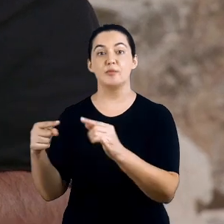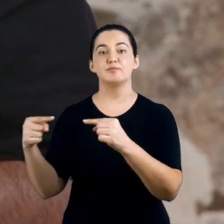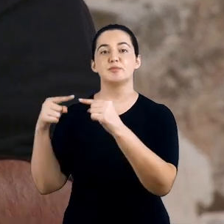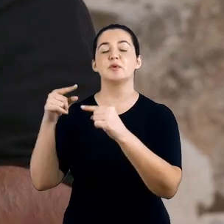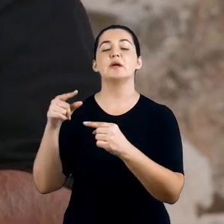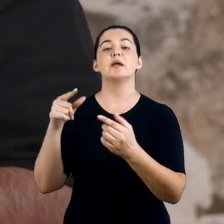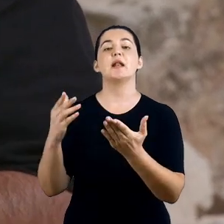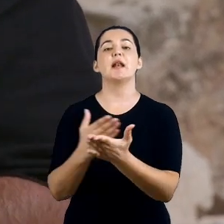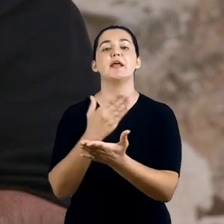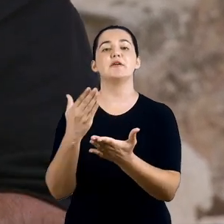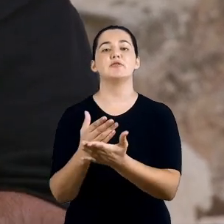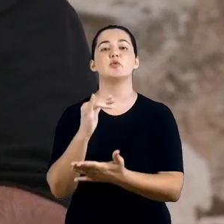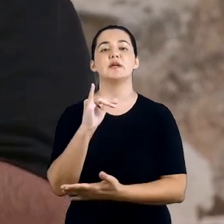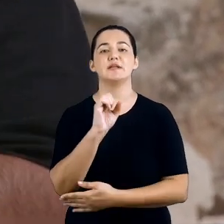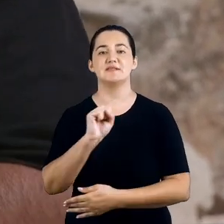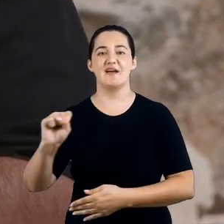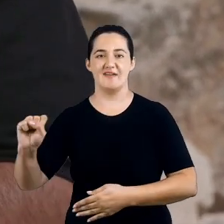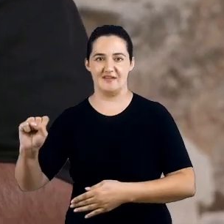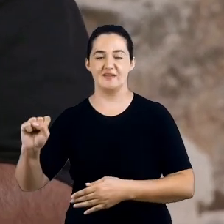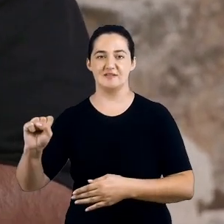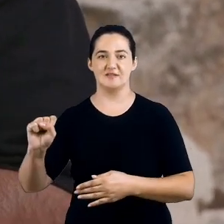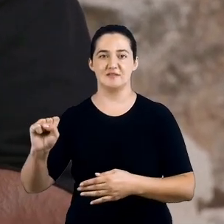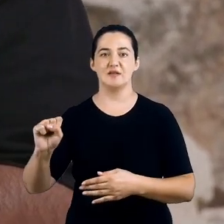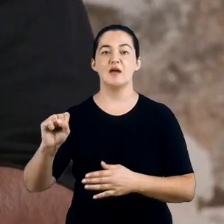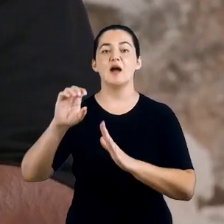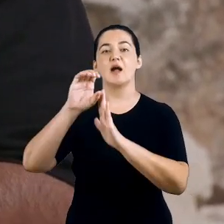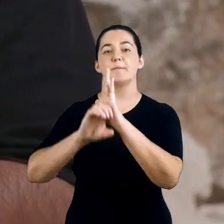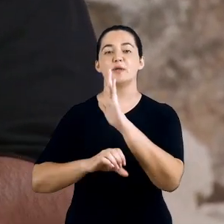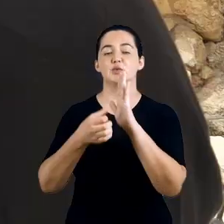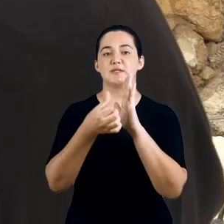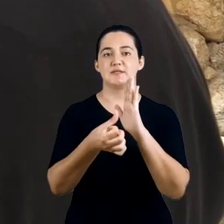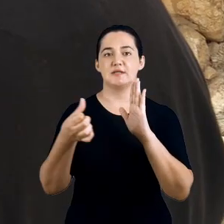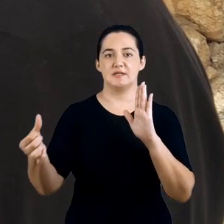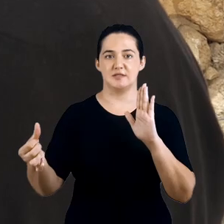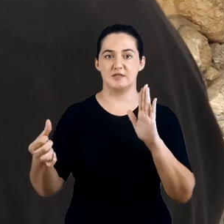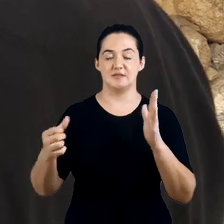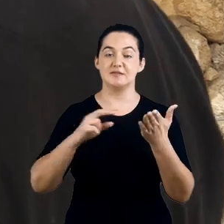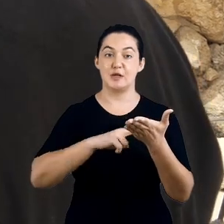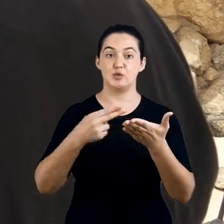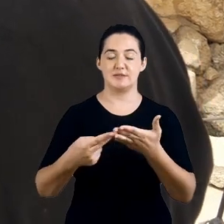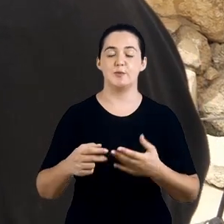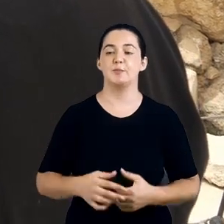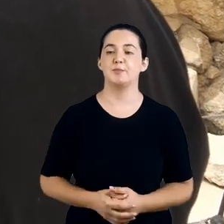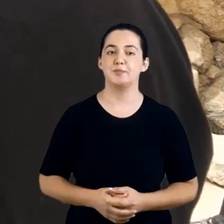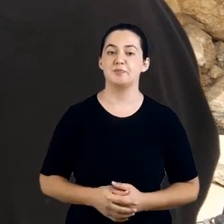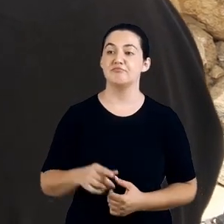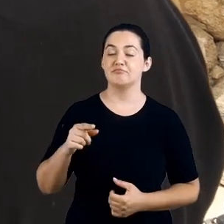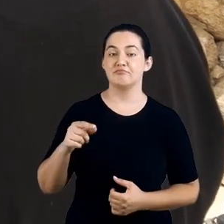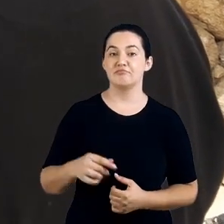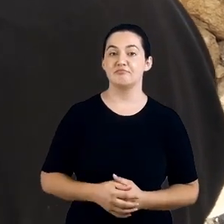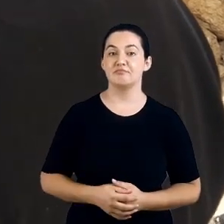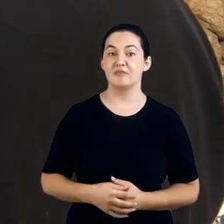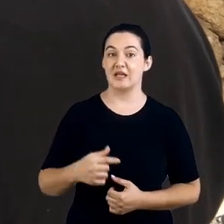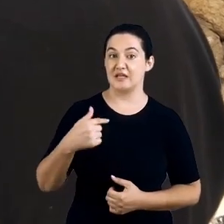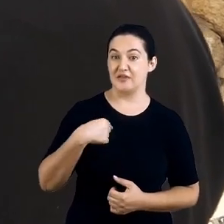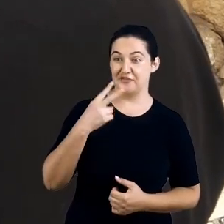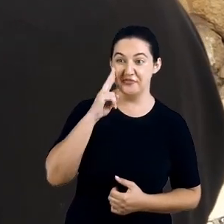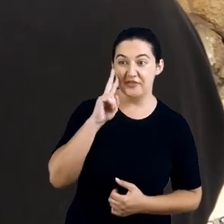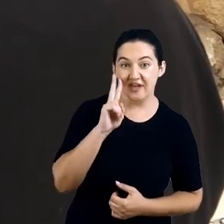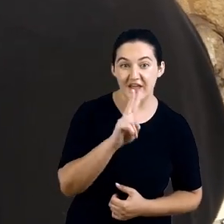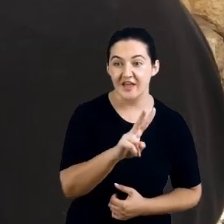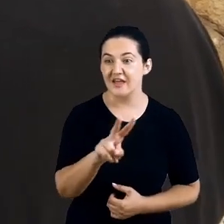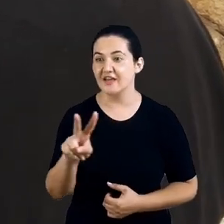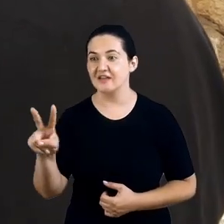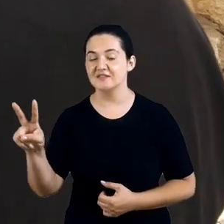de Isaías, o profeta, no último capítulo, capítulo 66. E ele diz em português: e